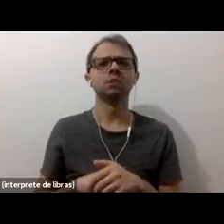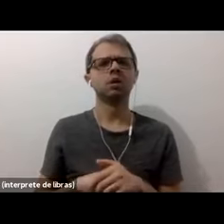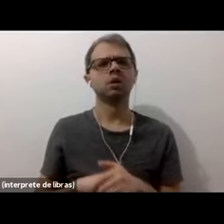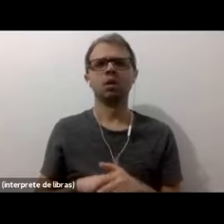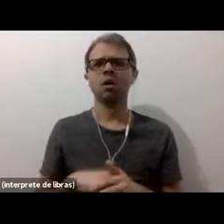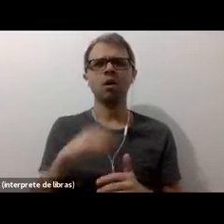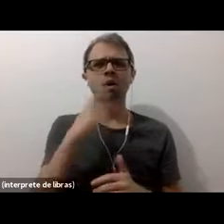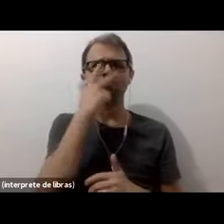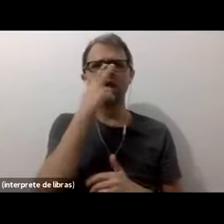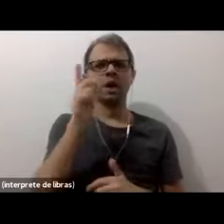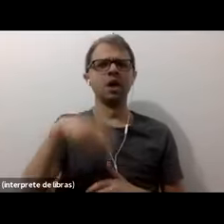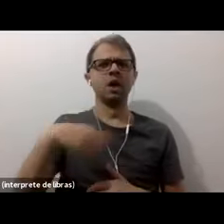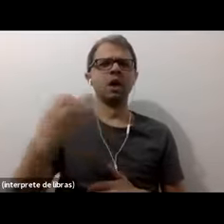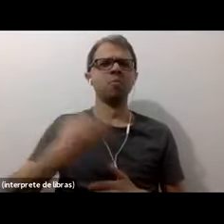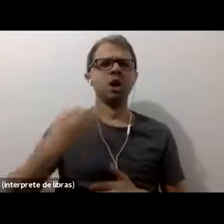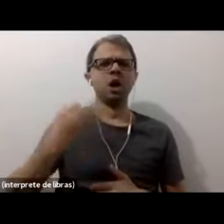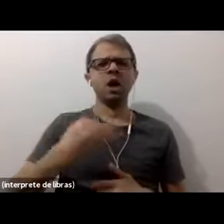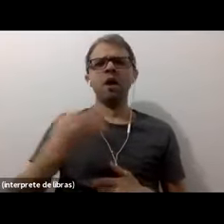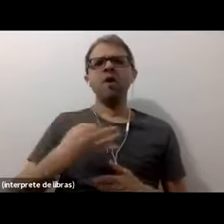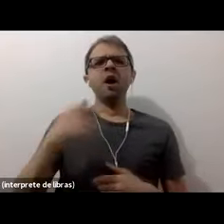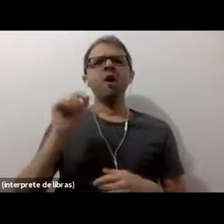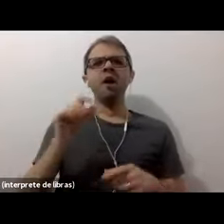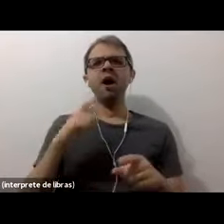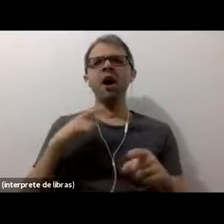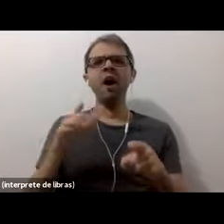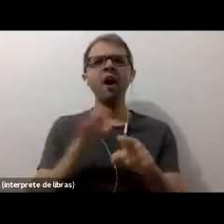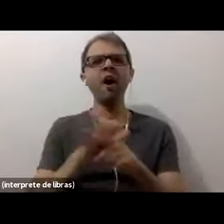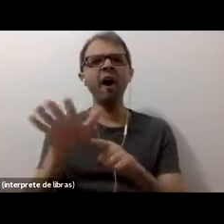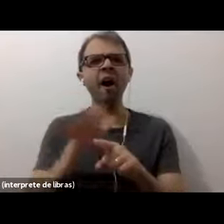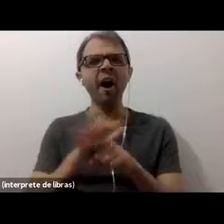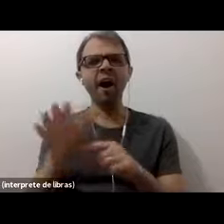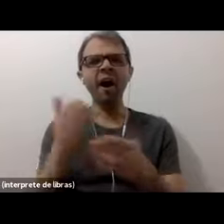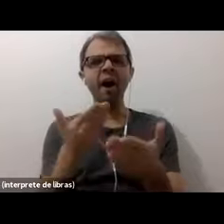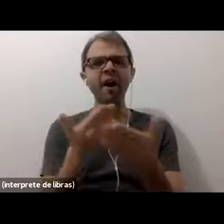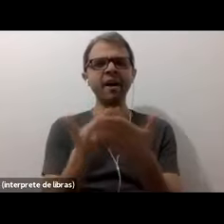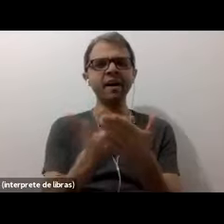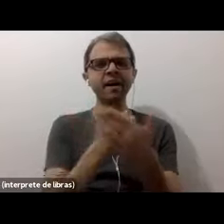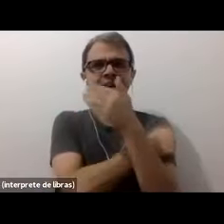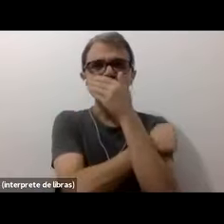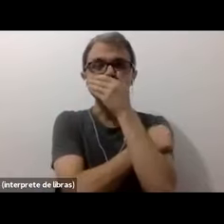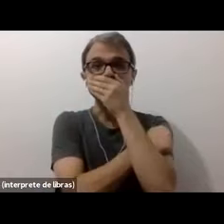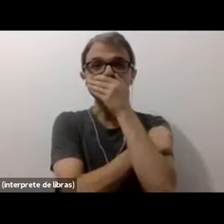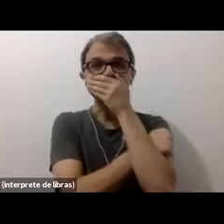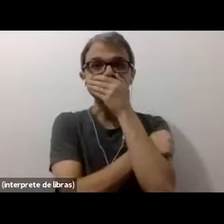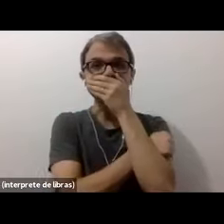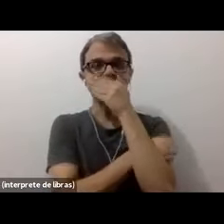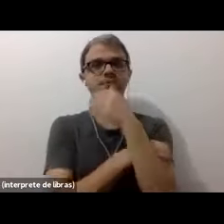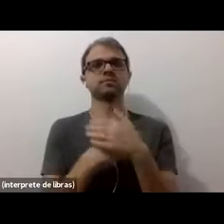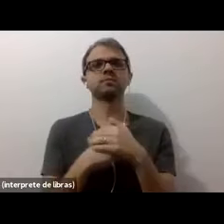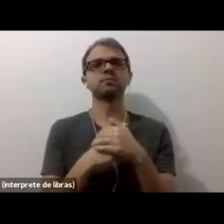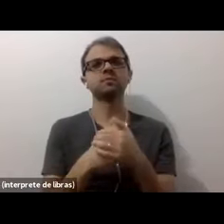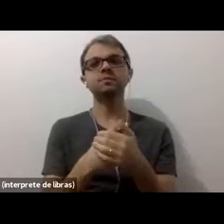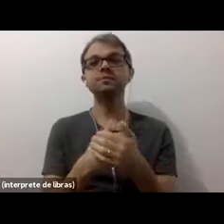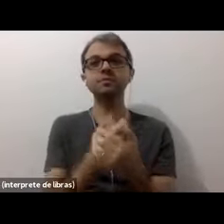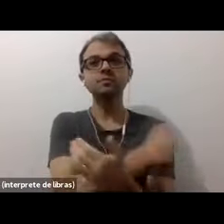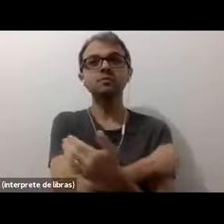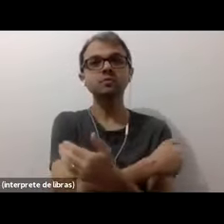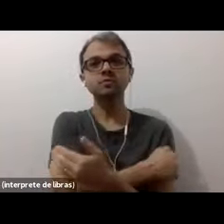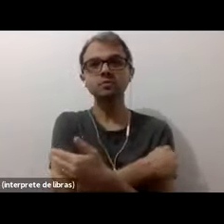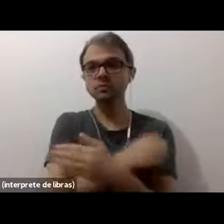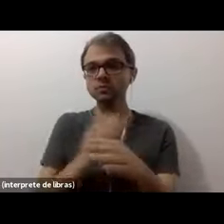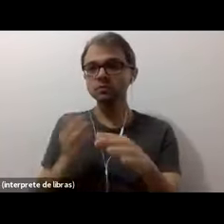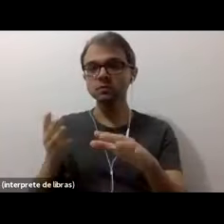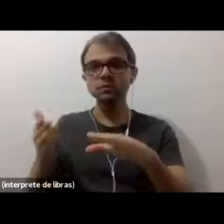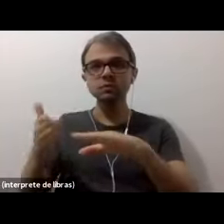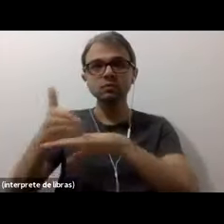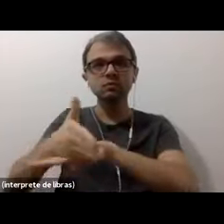perfeitas, a fluxo de alunos, a condição, a situação, como o aluno tem que estar no pátio, como tem que estar na sala de